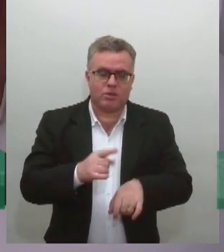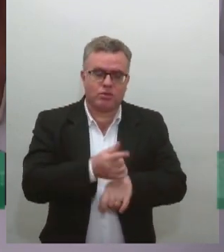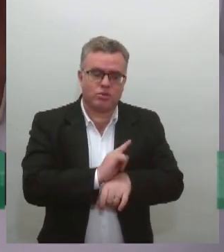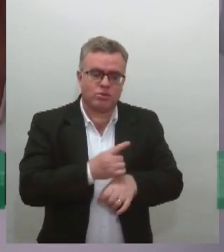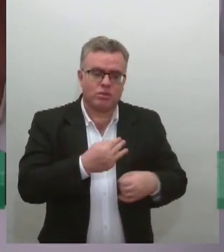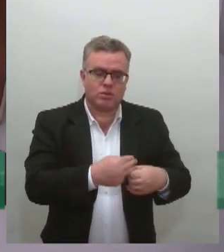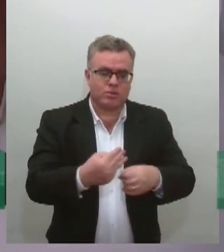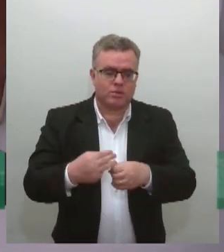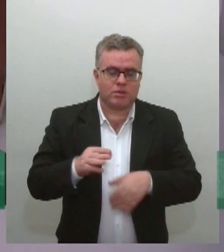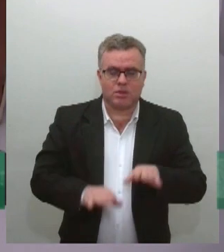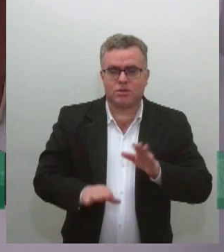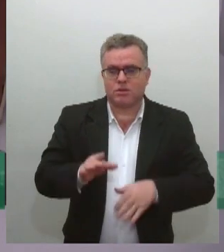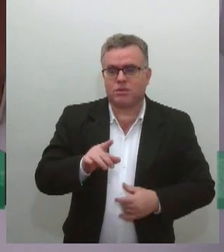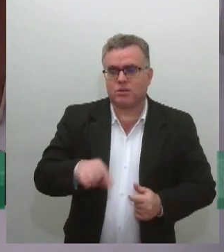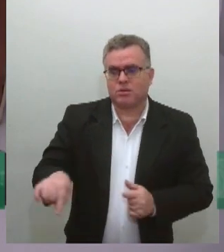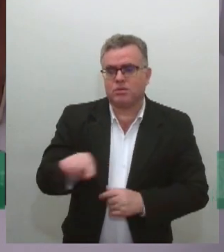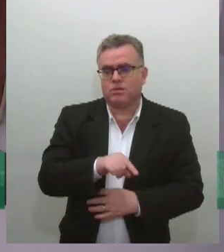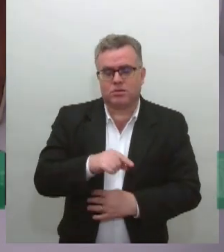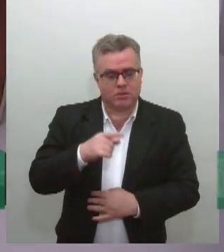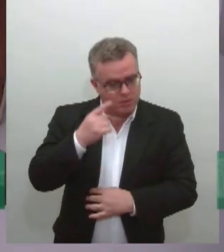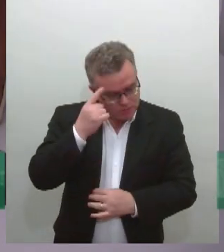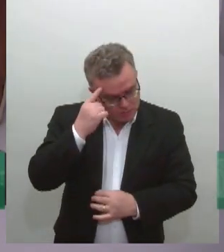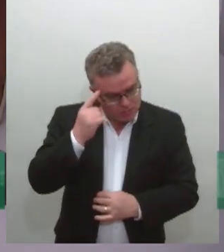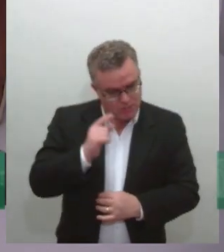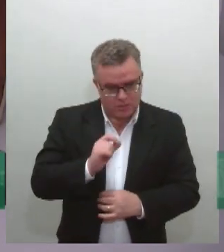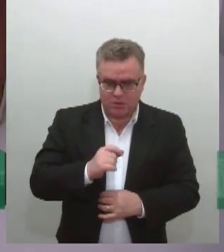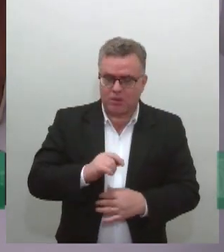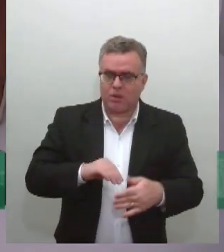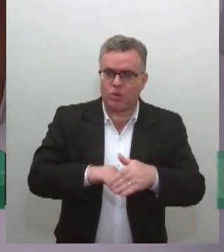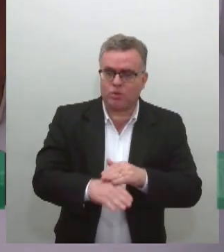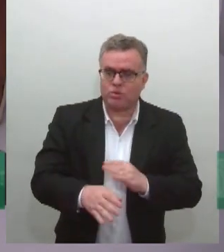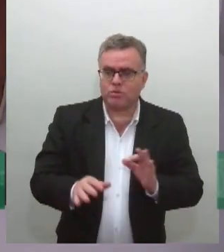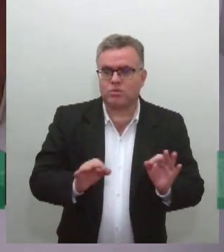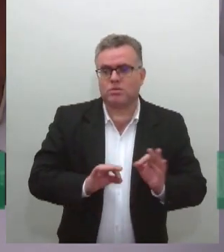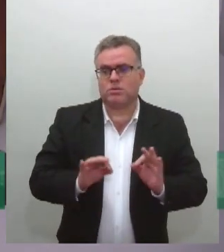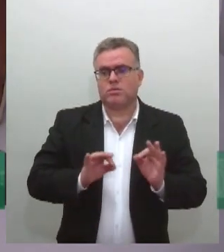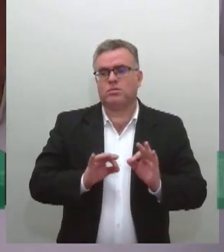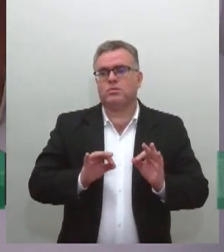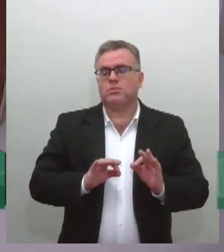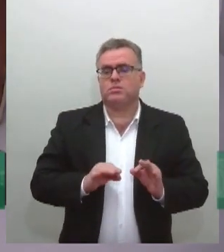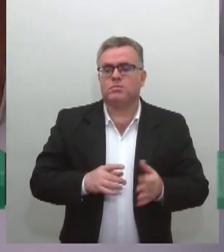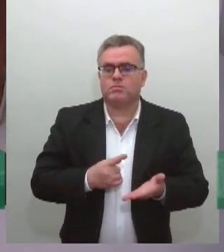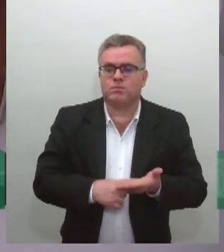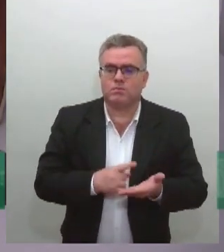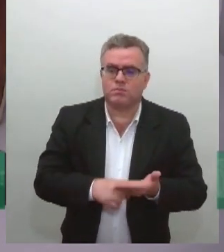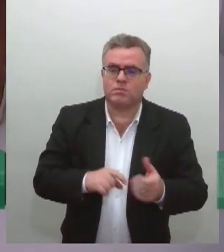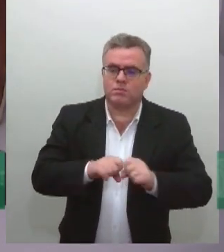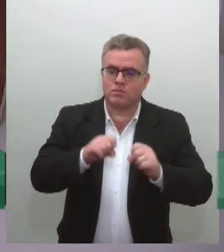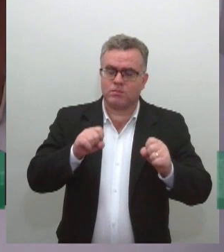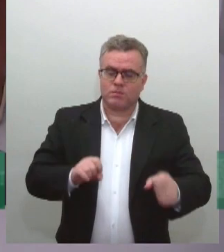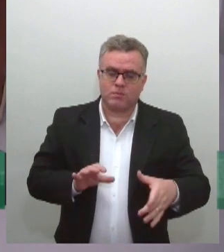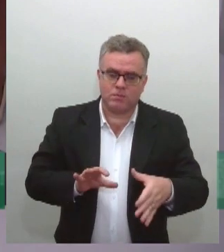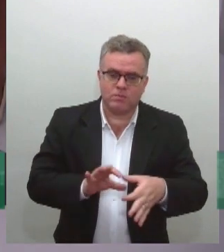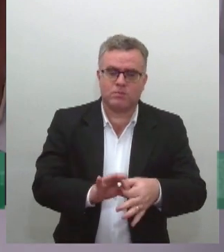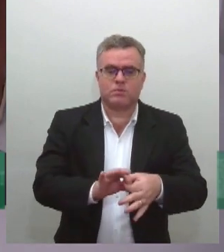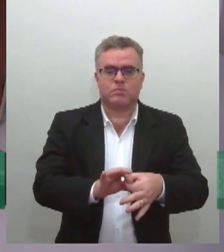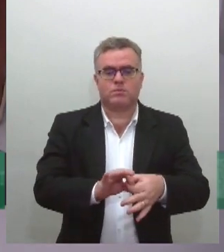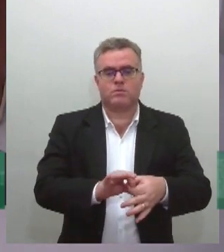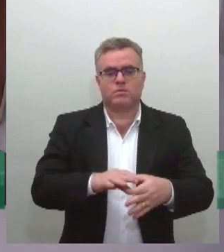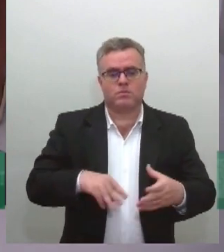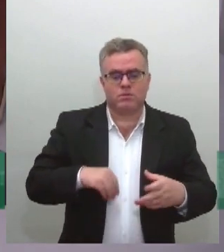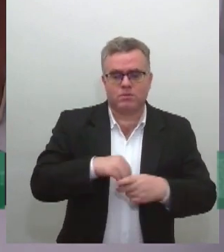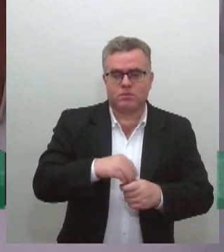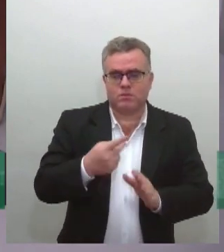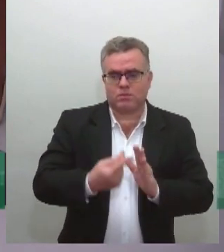vezes também não estão acostumados ali a fazer essa ponte com os sistemas, né, de inserção de projetos, de